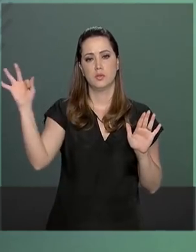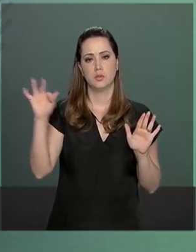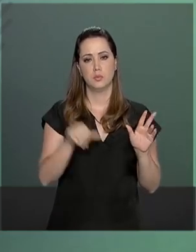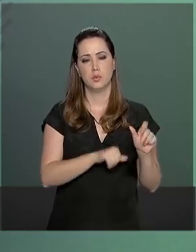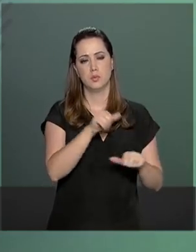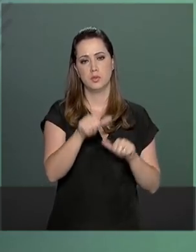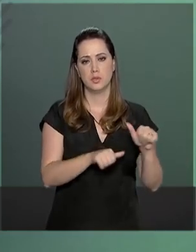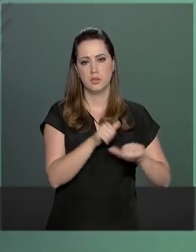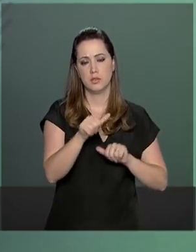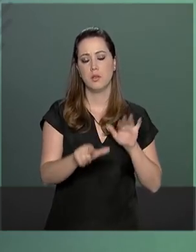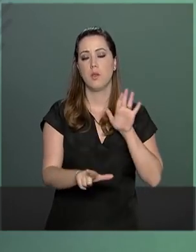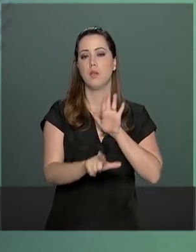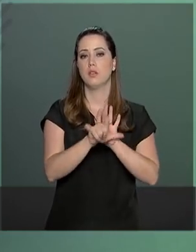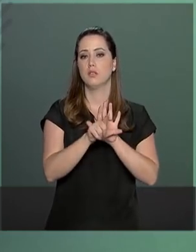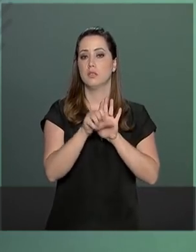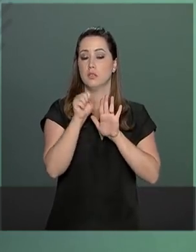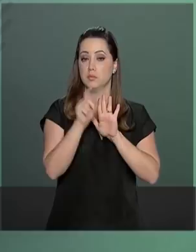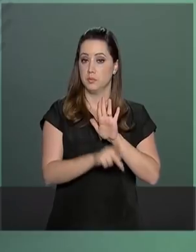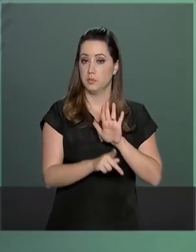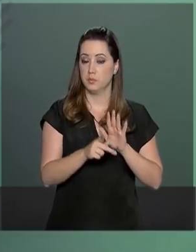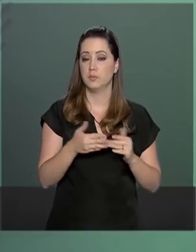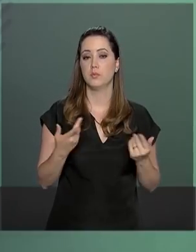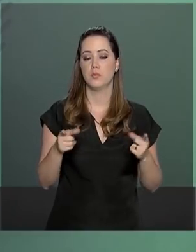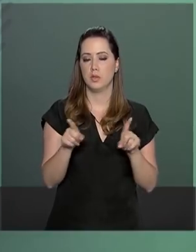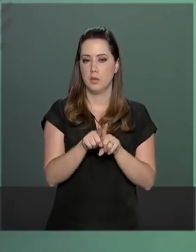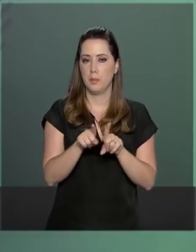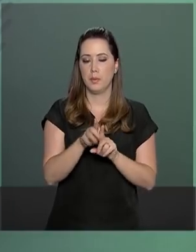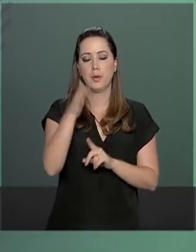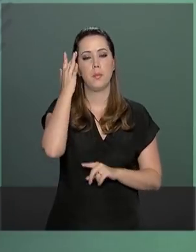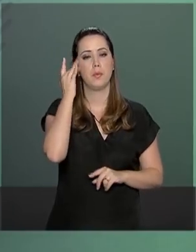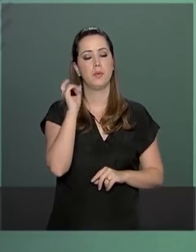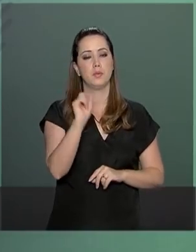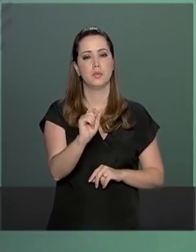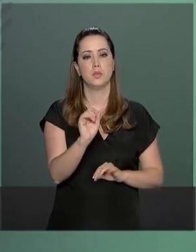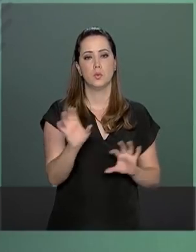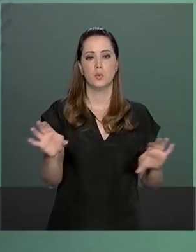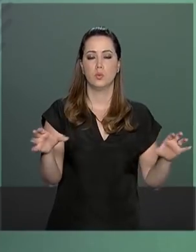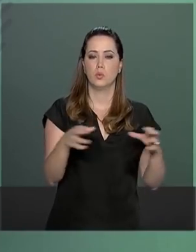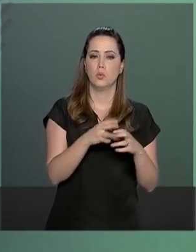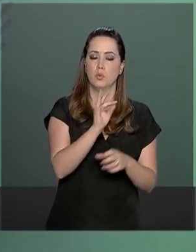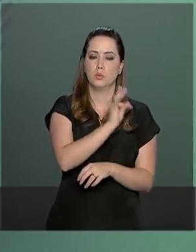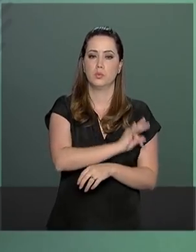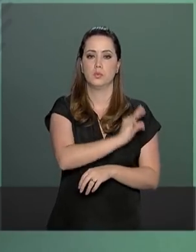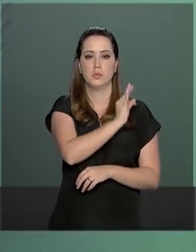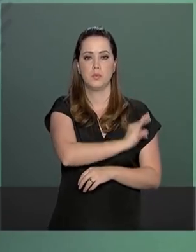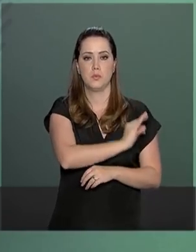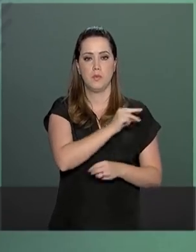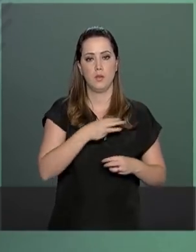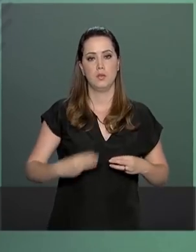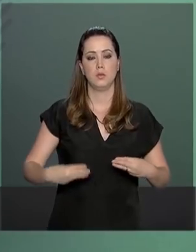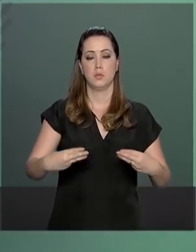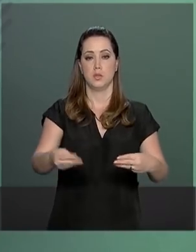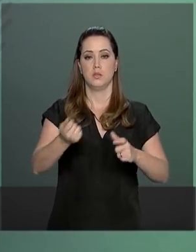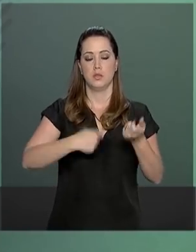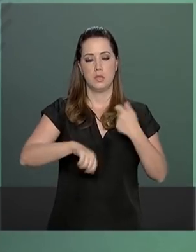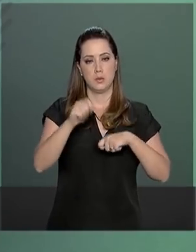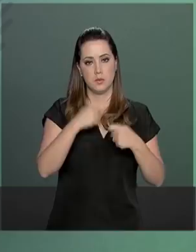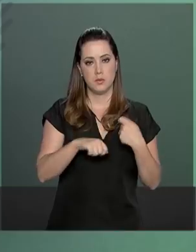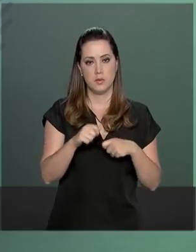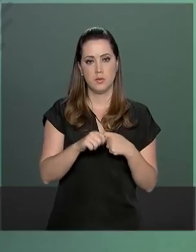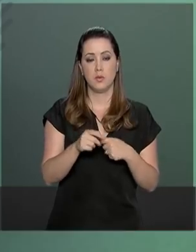reforma da previdência também amanhã a equipe técnica do ministério da economia